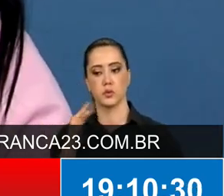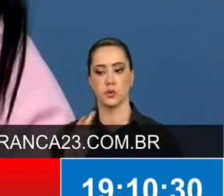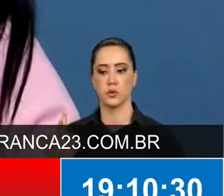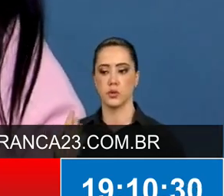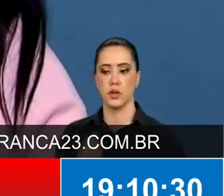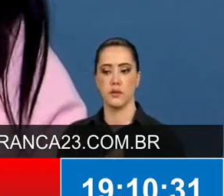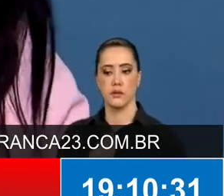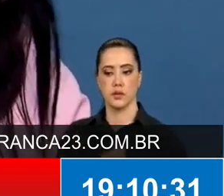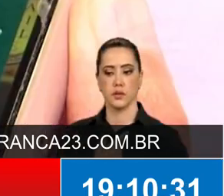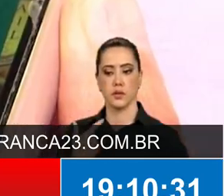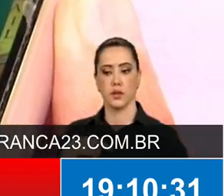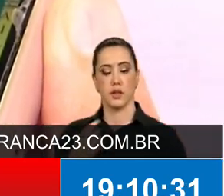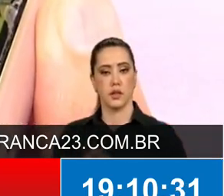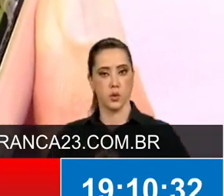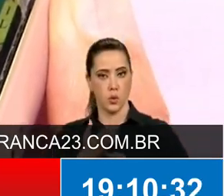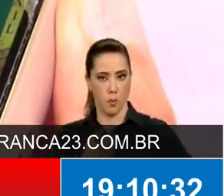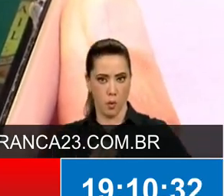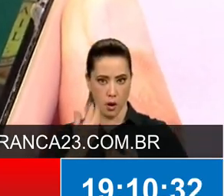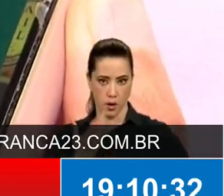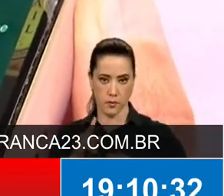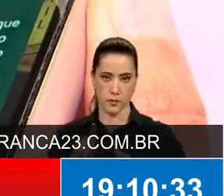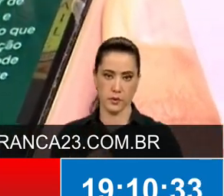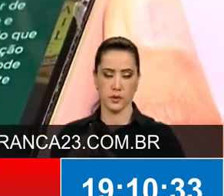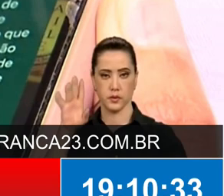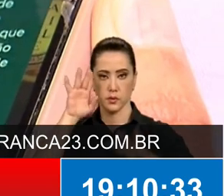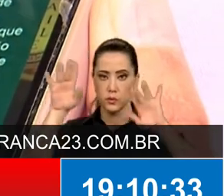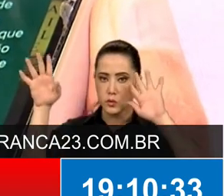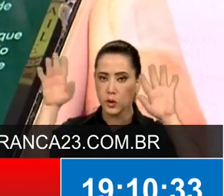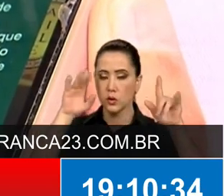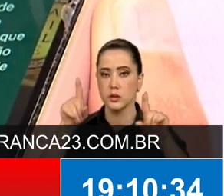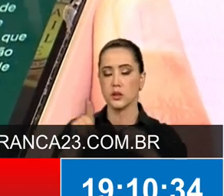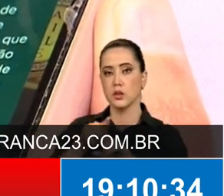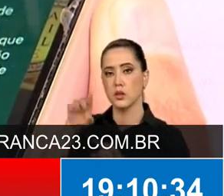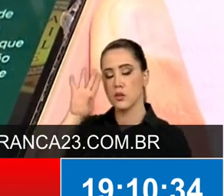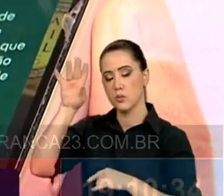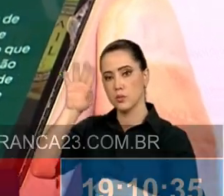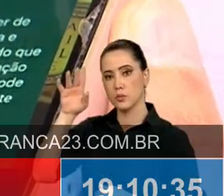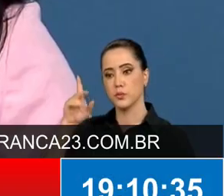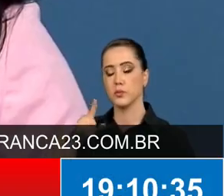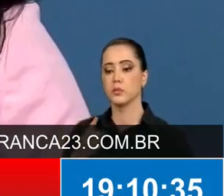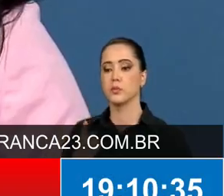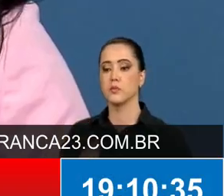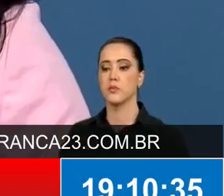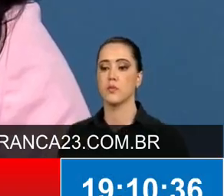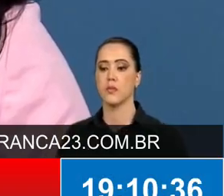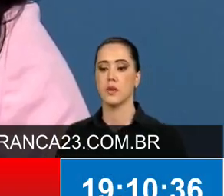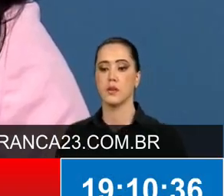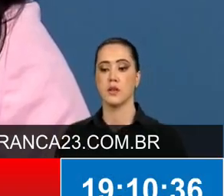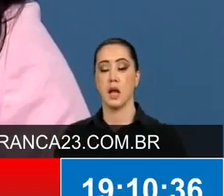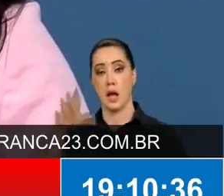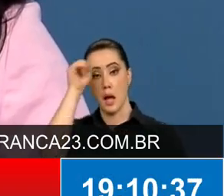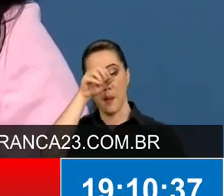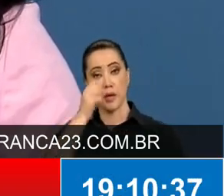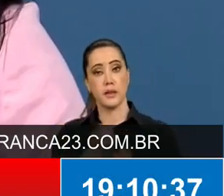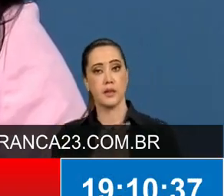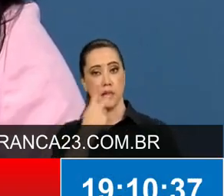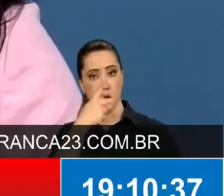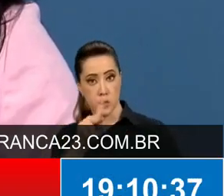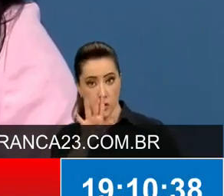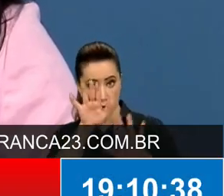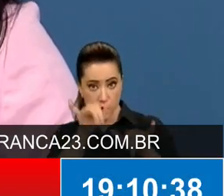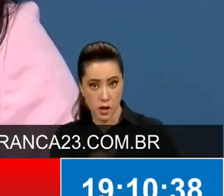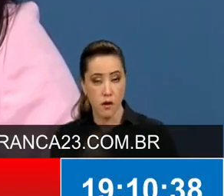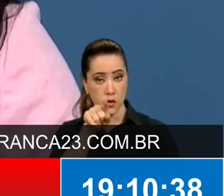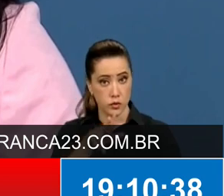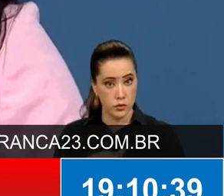passou rendeu um poema que ela chamou de um conto de fadas diferente. Aprenda a construir seu próprio final, onde você é